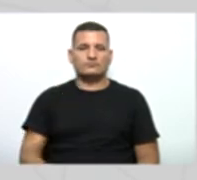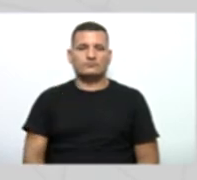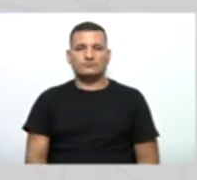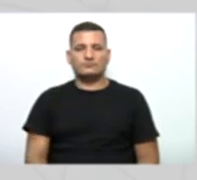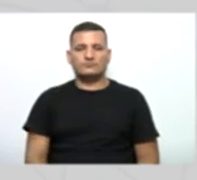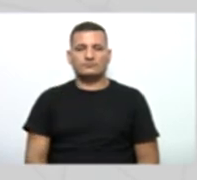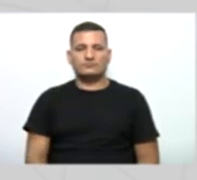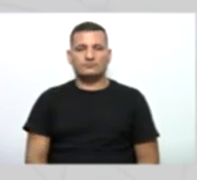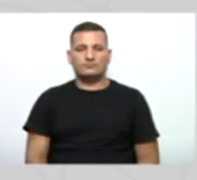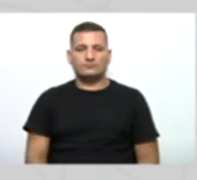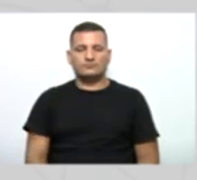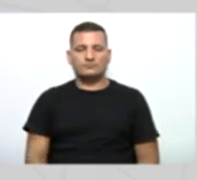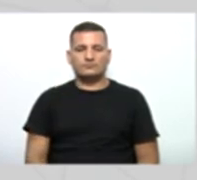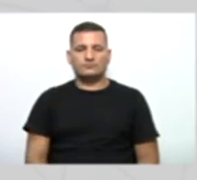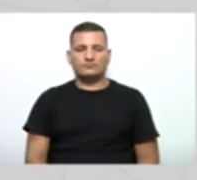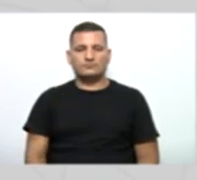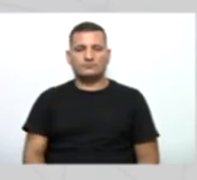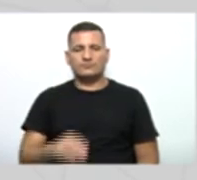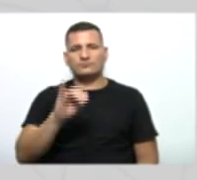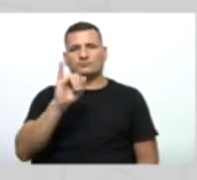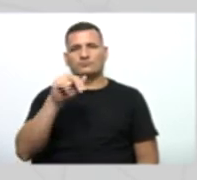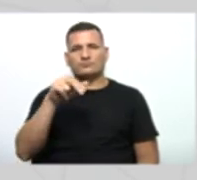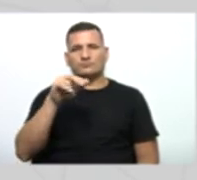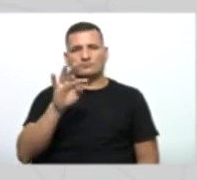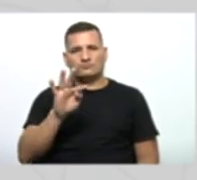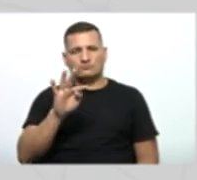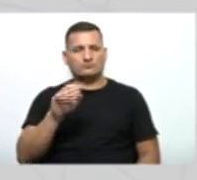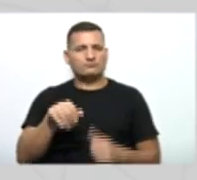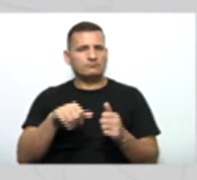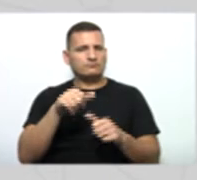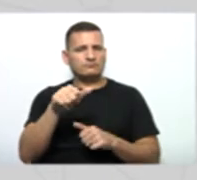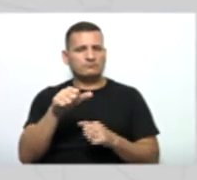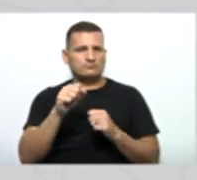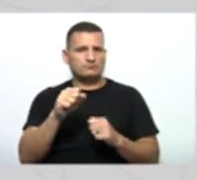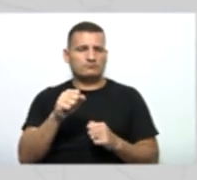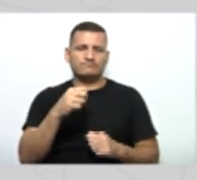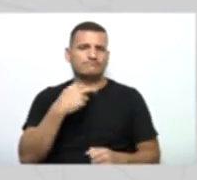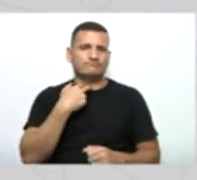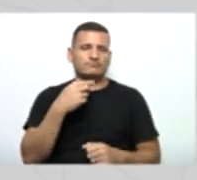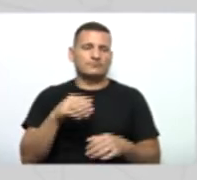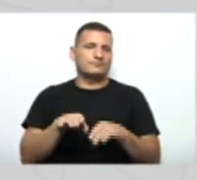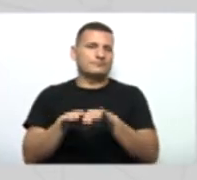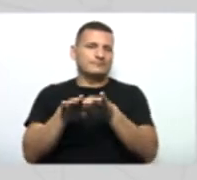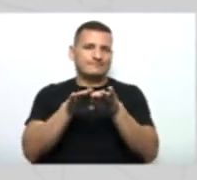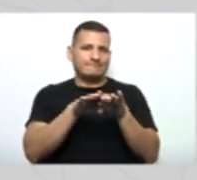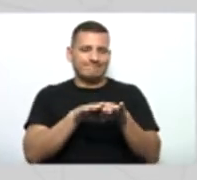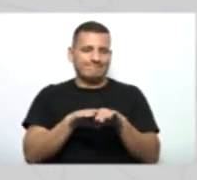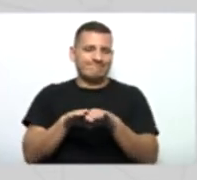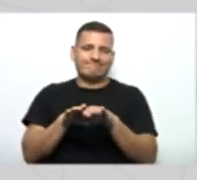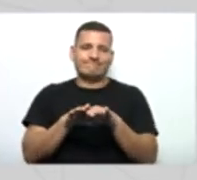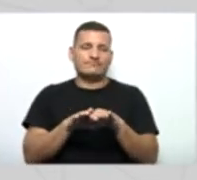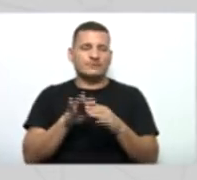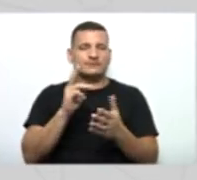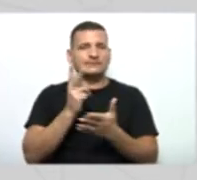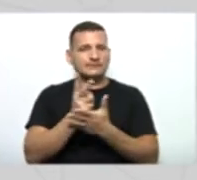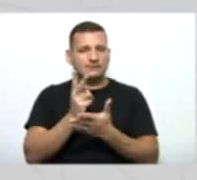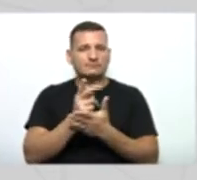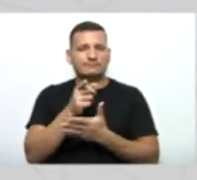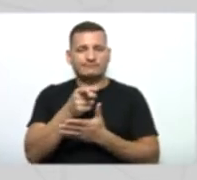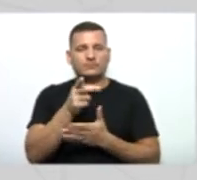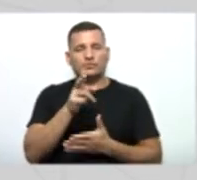classe. Professor, posso alterar? Não pode. Quando nós falamos que são expressões padrões, essa é a expressão que nós temos que